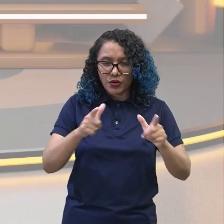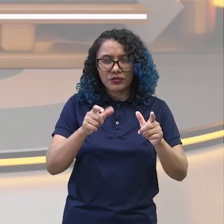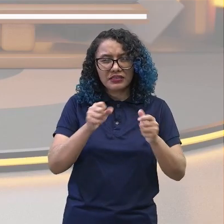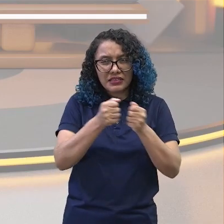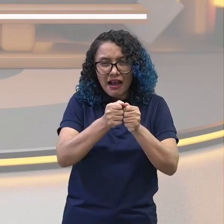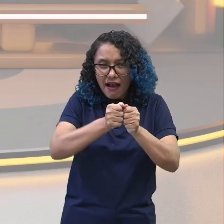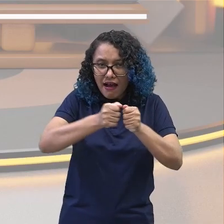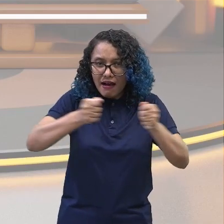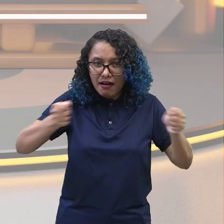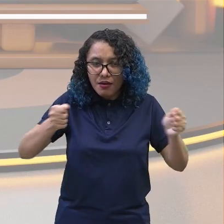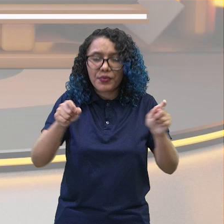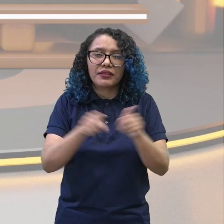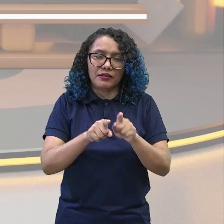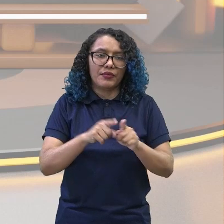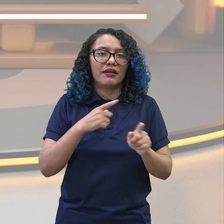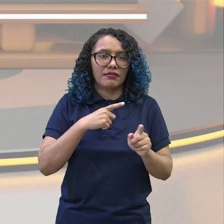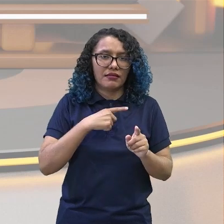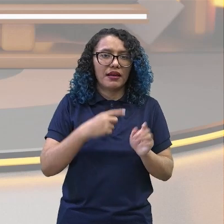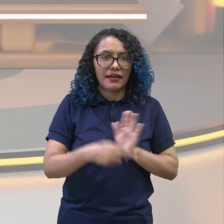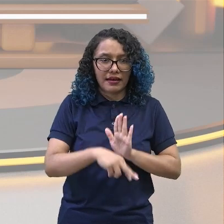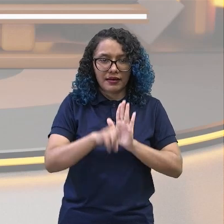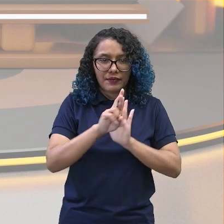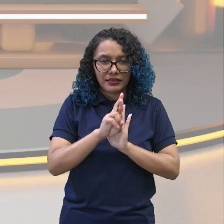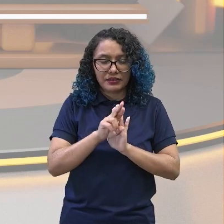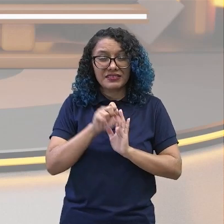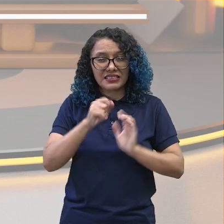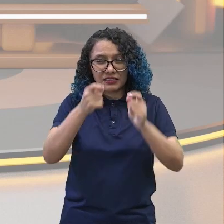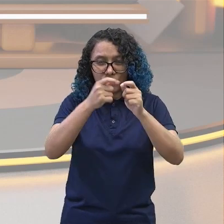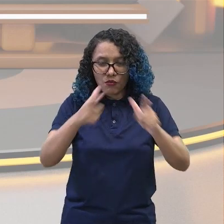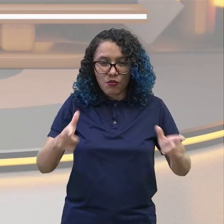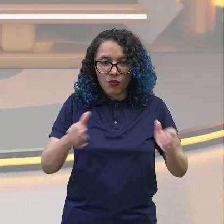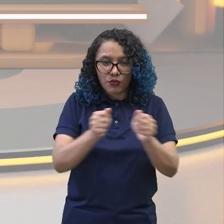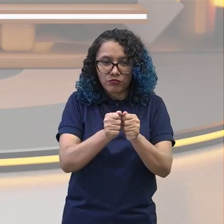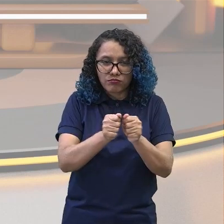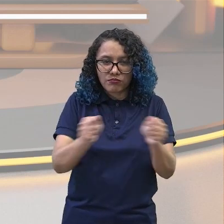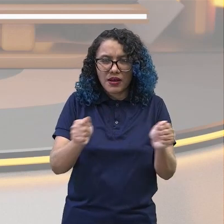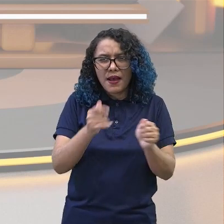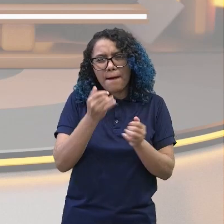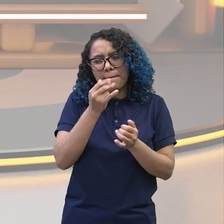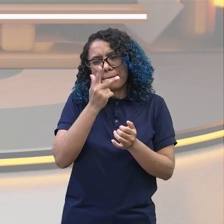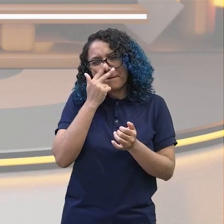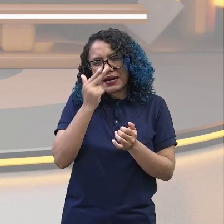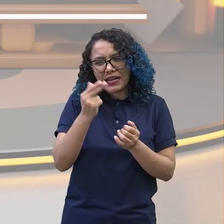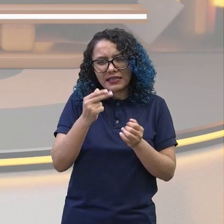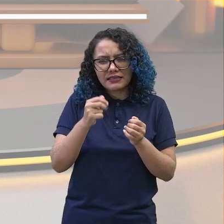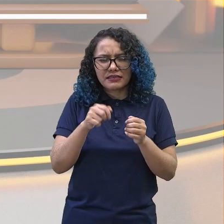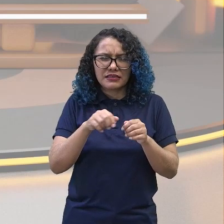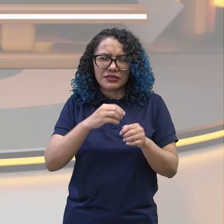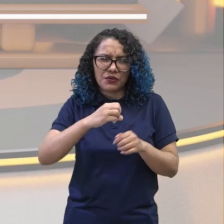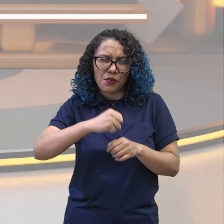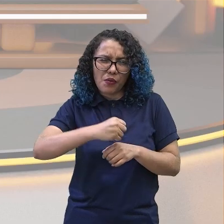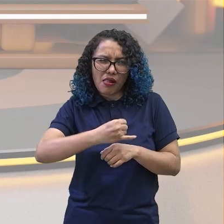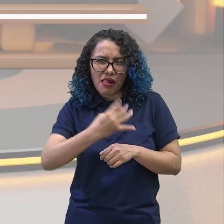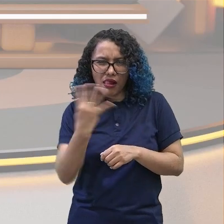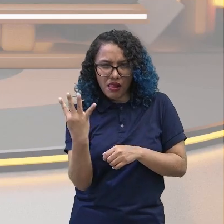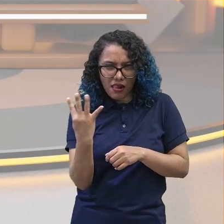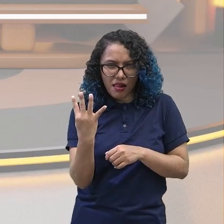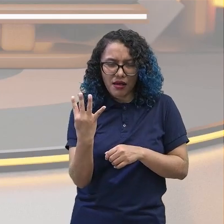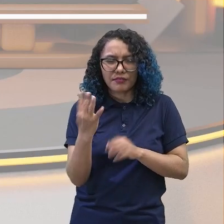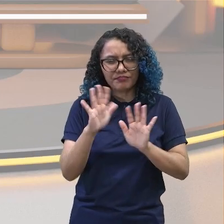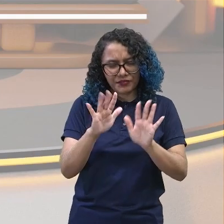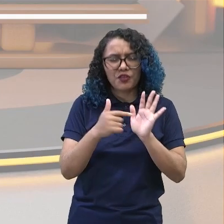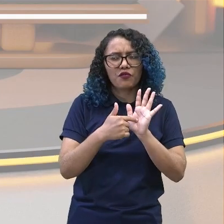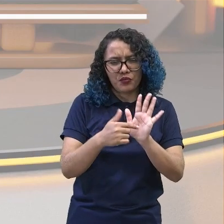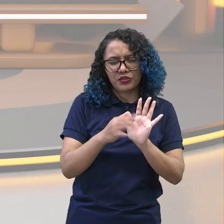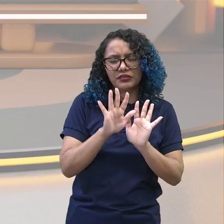nós obtemos a representação. E quando esse cone abre, ele fica tipo meio que como se fosse um leque assim, olha. Professor, não entendi. Temos o